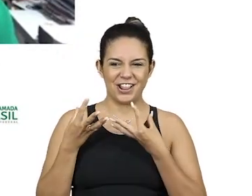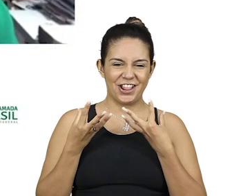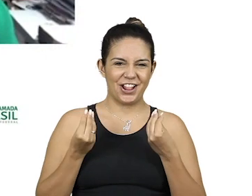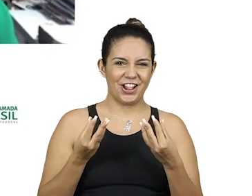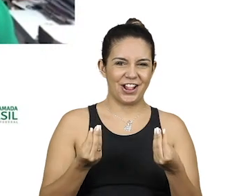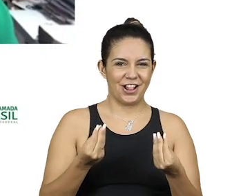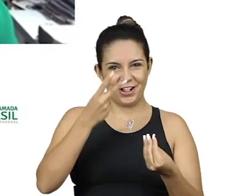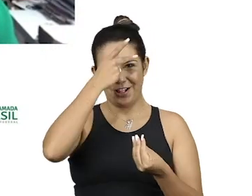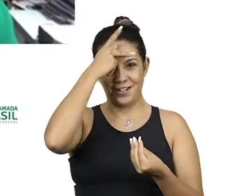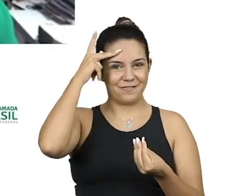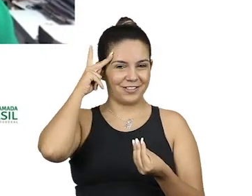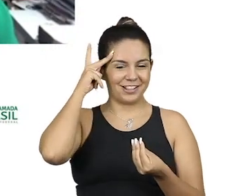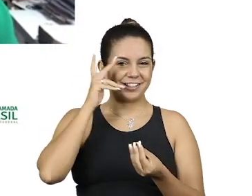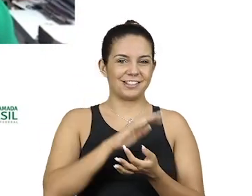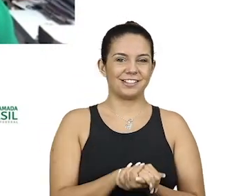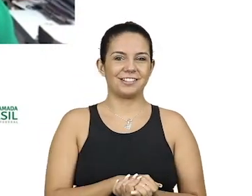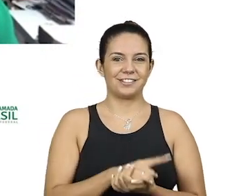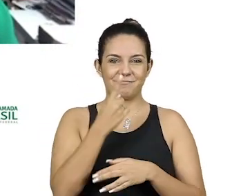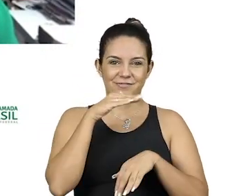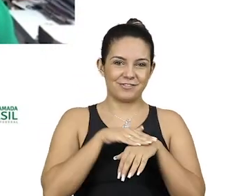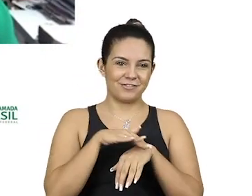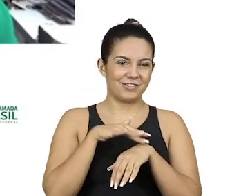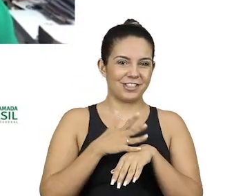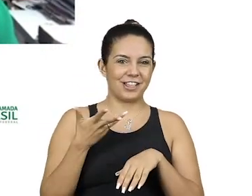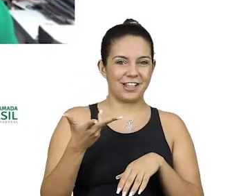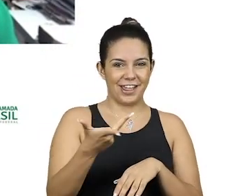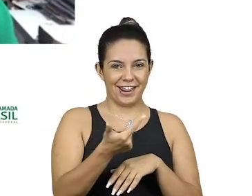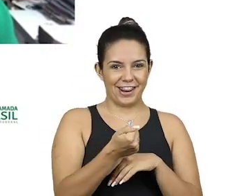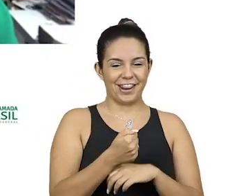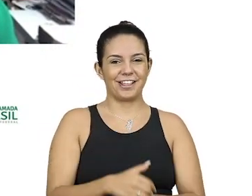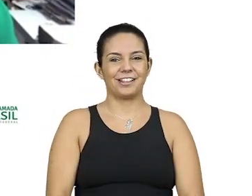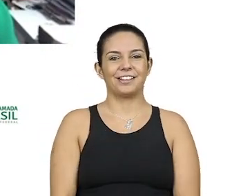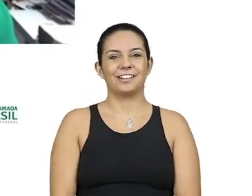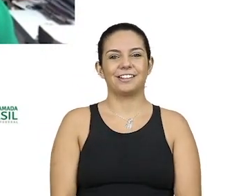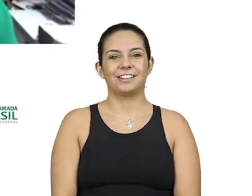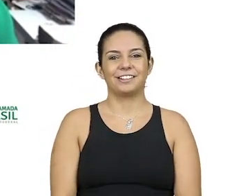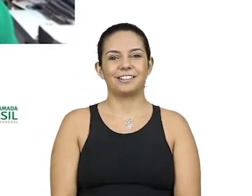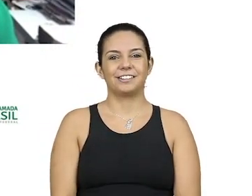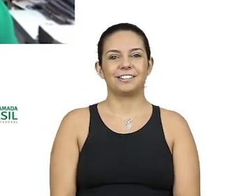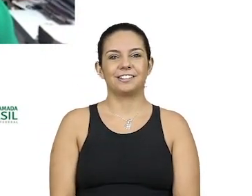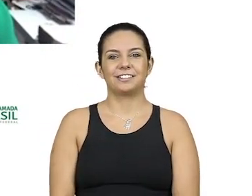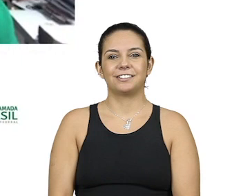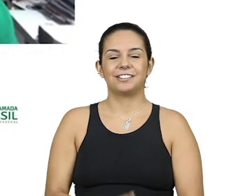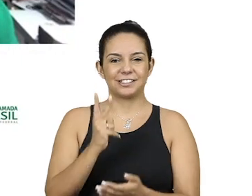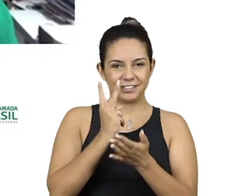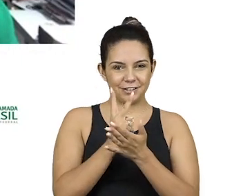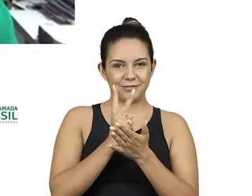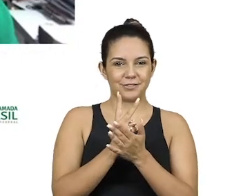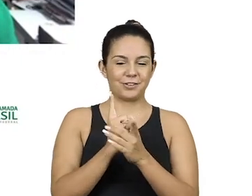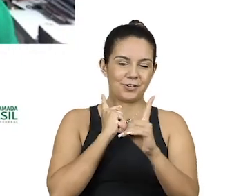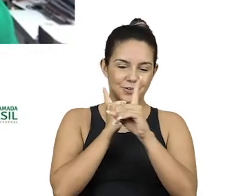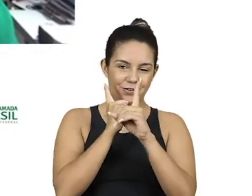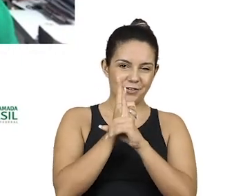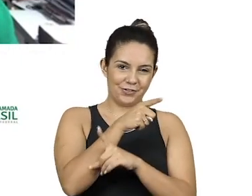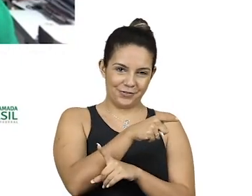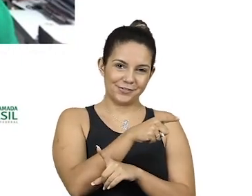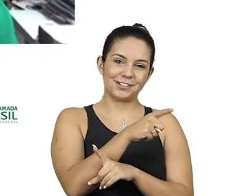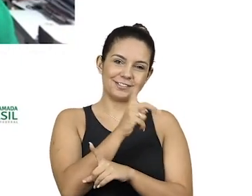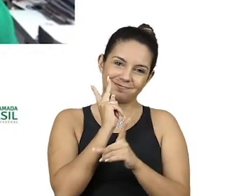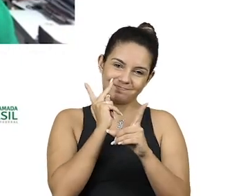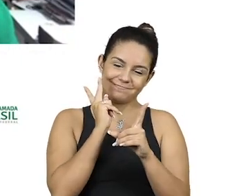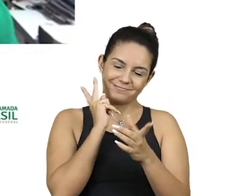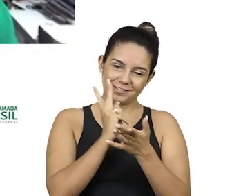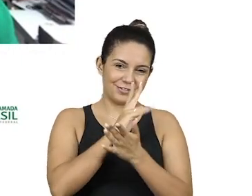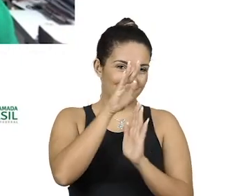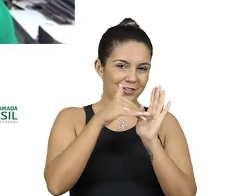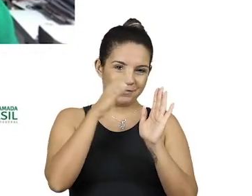de gente. Foi uma noite magnífica. Como sempre são os encontros com você em todo o